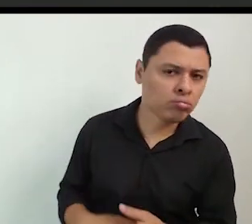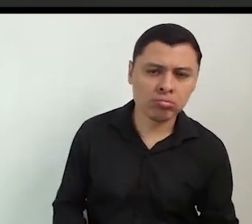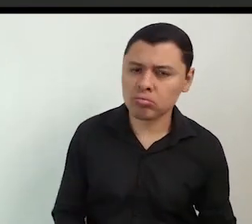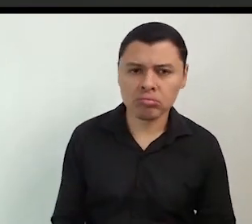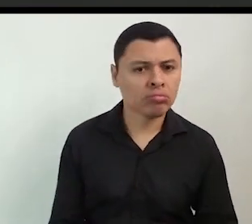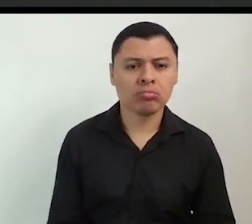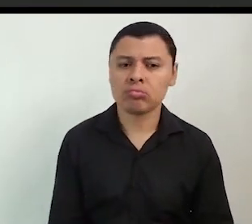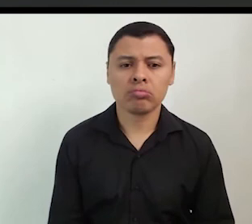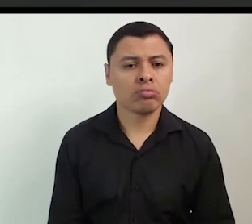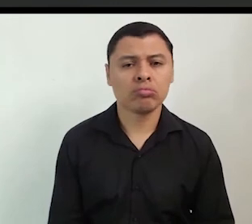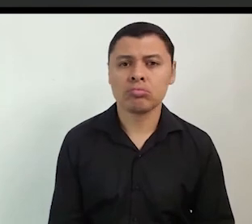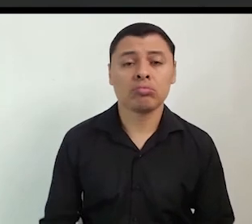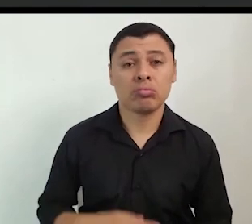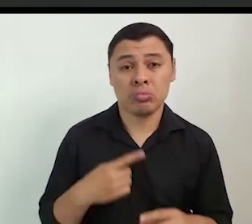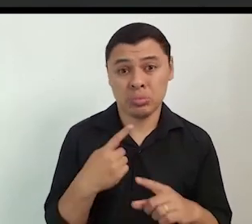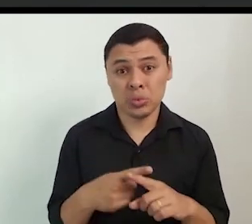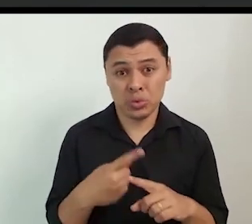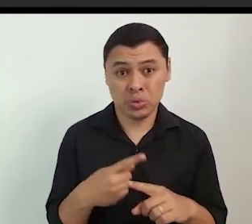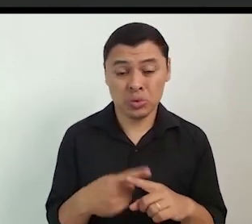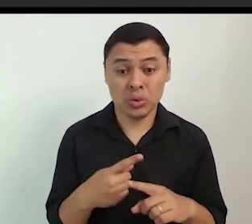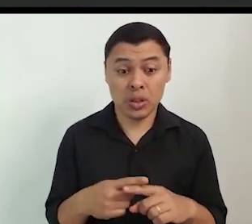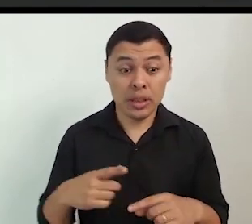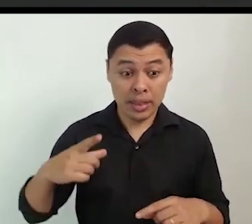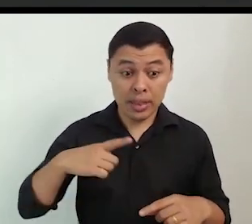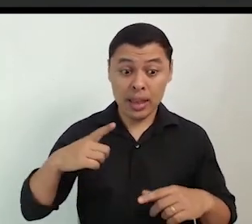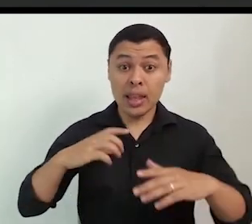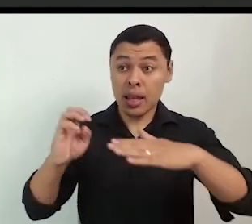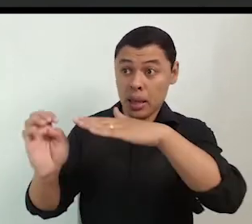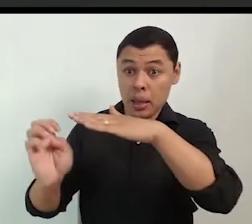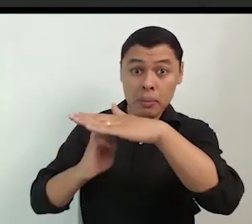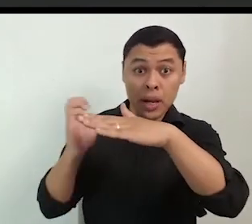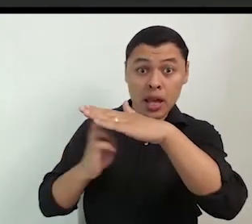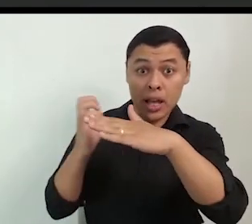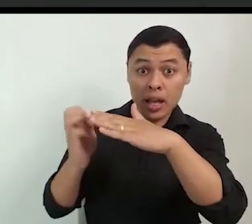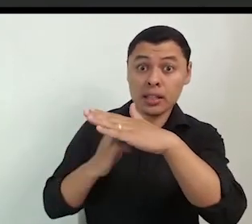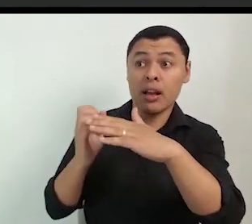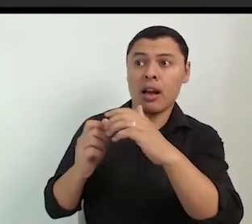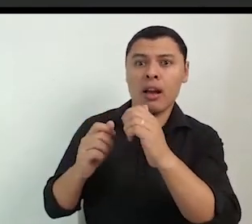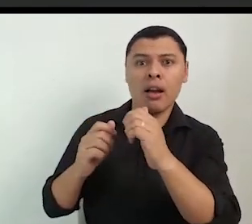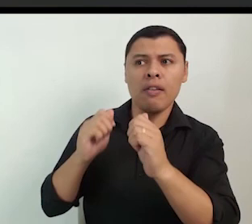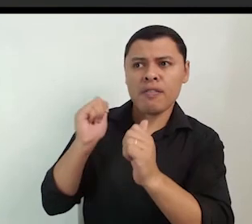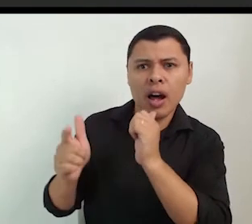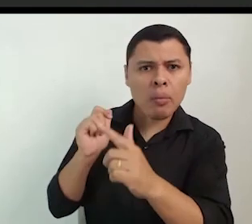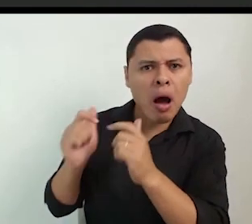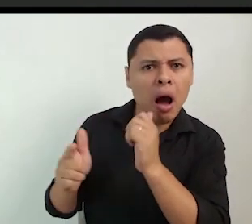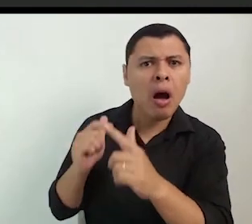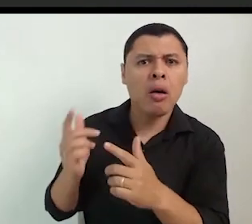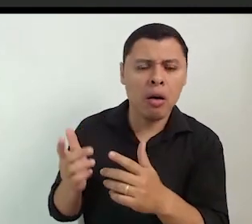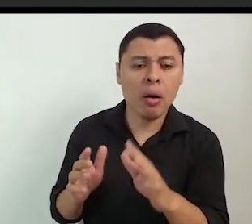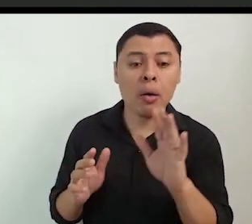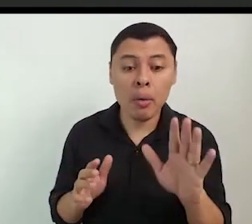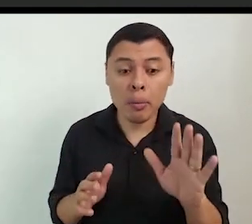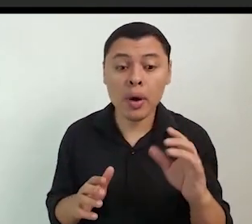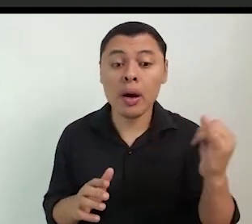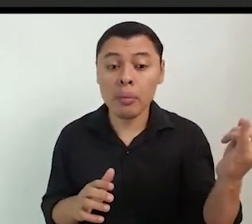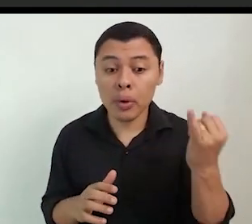é porque a gente, quando tem empresas para a gente falar mal, a gente costuma trazer, mas acho que é importante também destacar as empresas